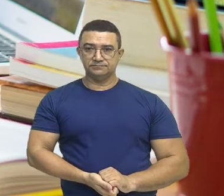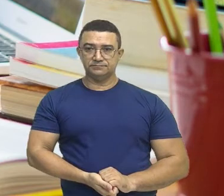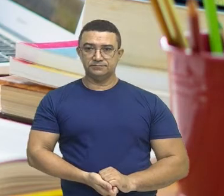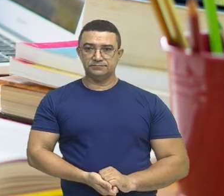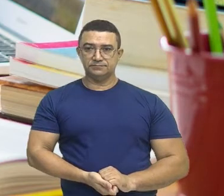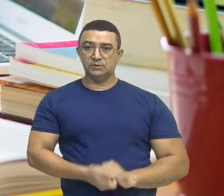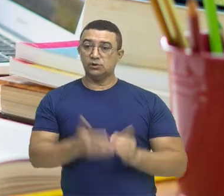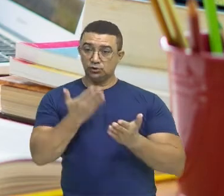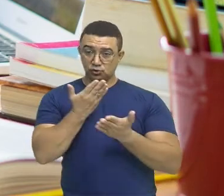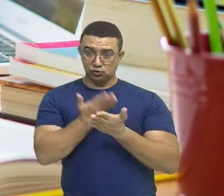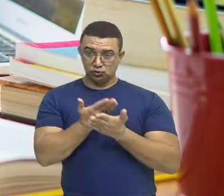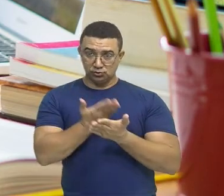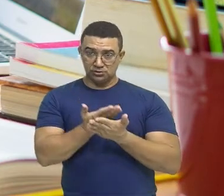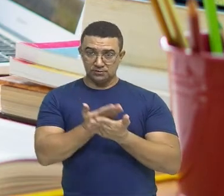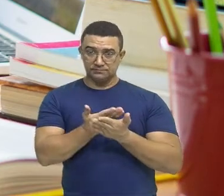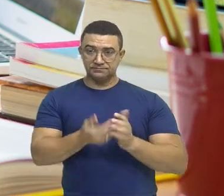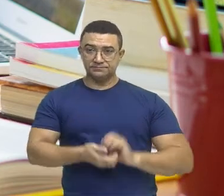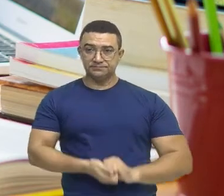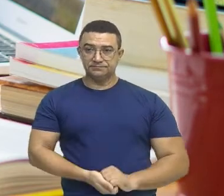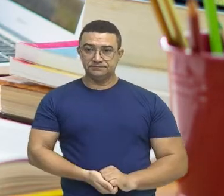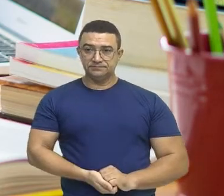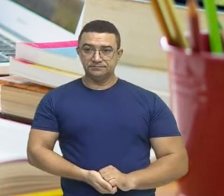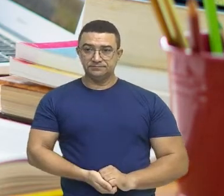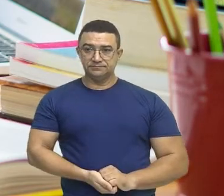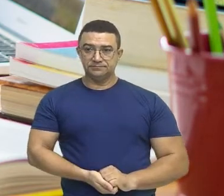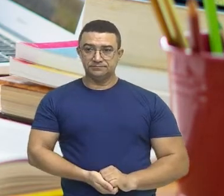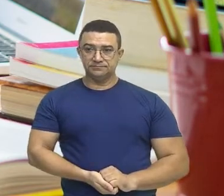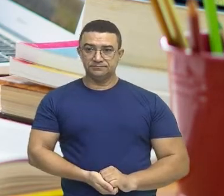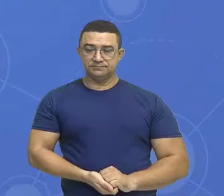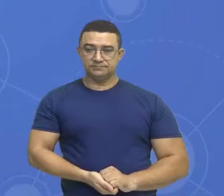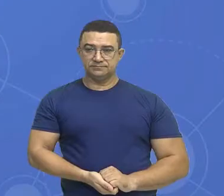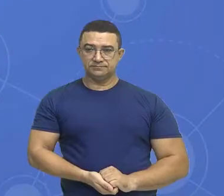Estudar. Study.